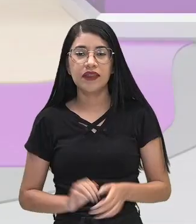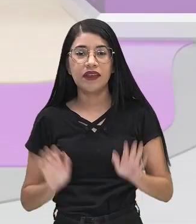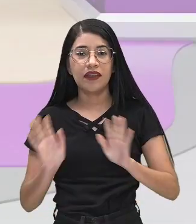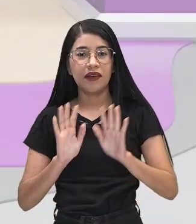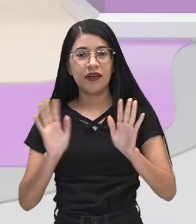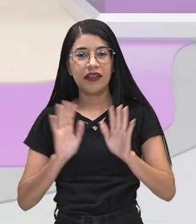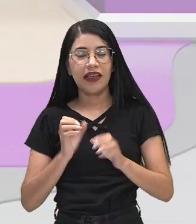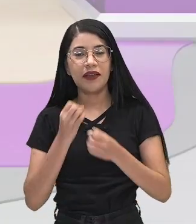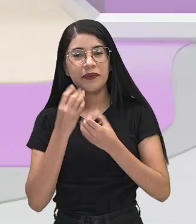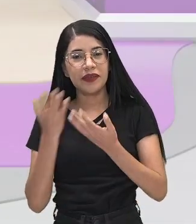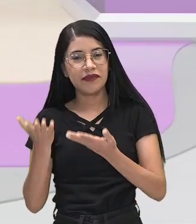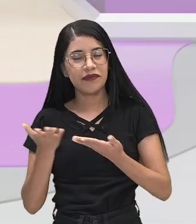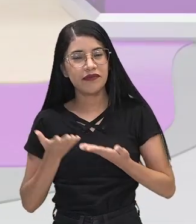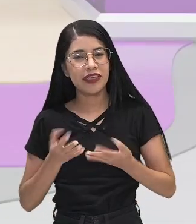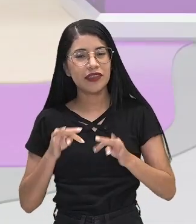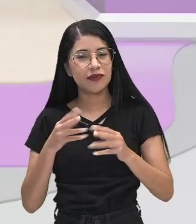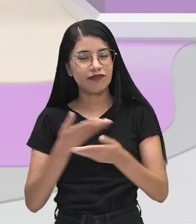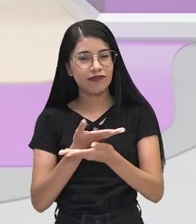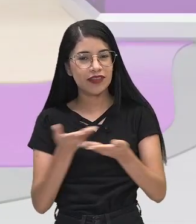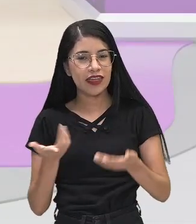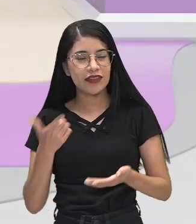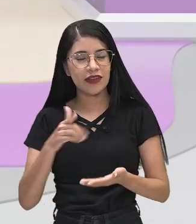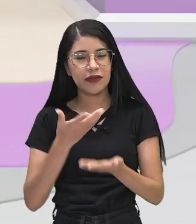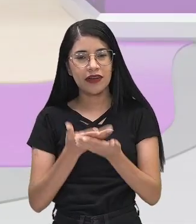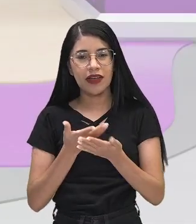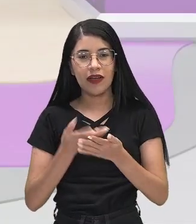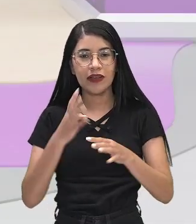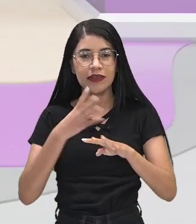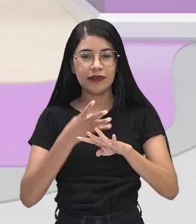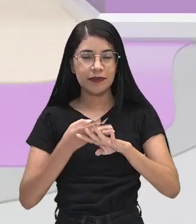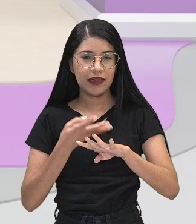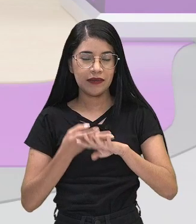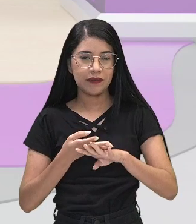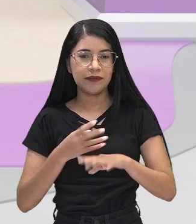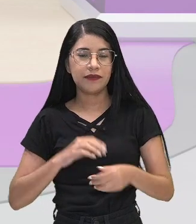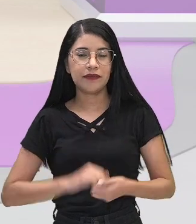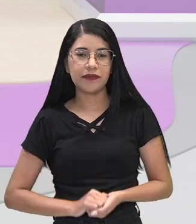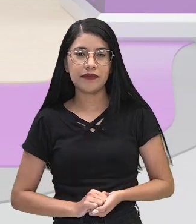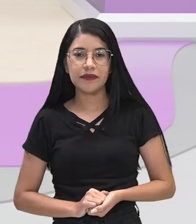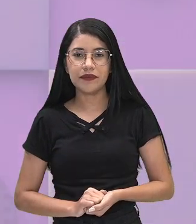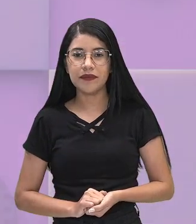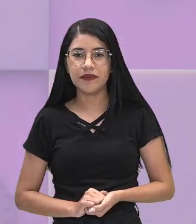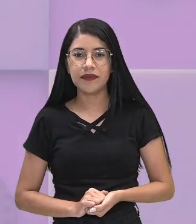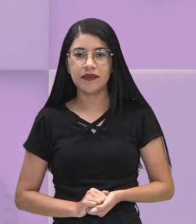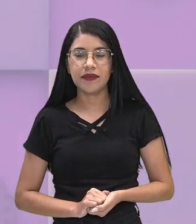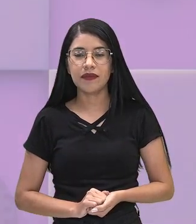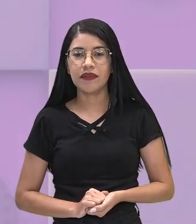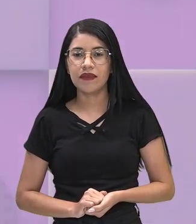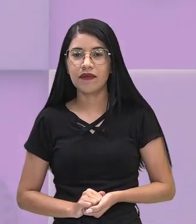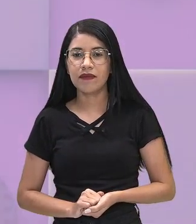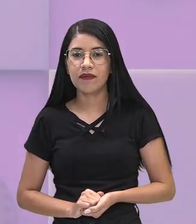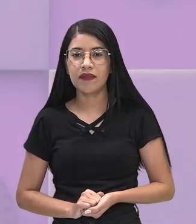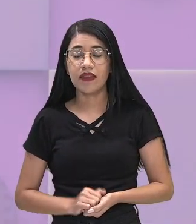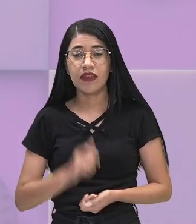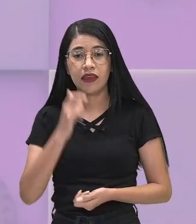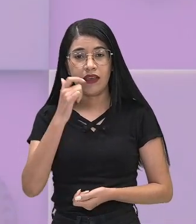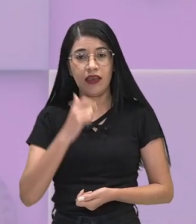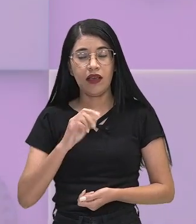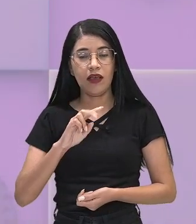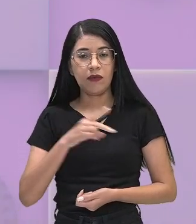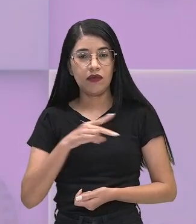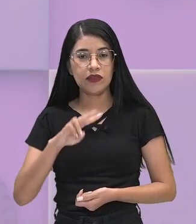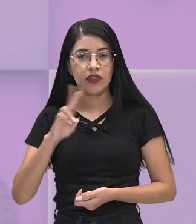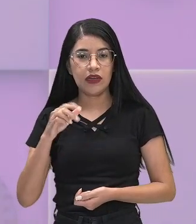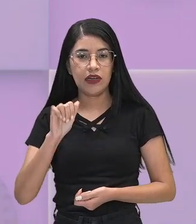Olá, sejam todos bem-vindos a mais uma aula de matemática do 9º ano. Eu sou o professor Aniel